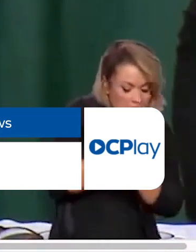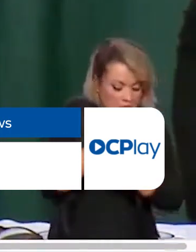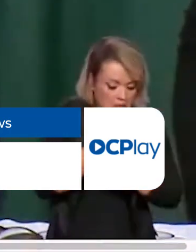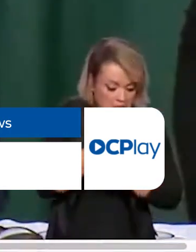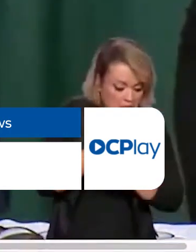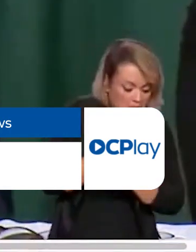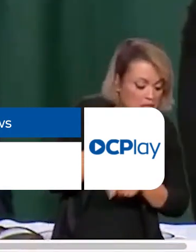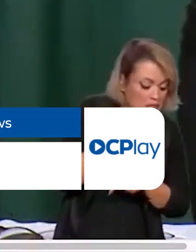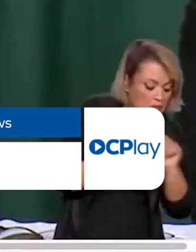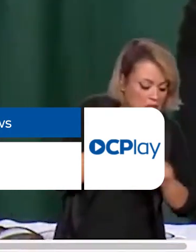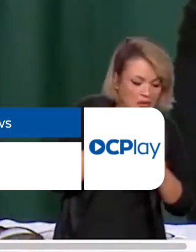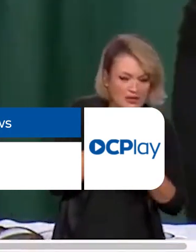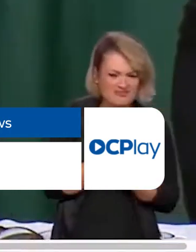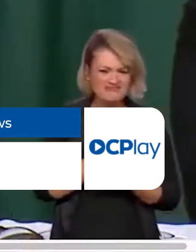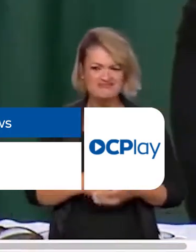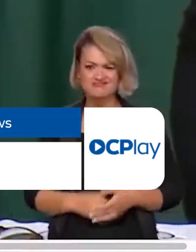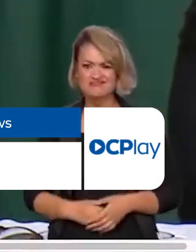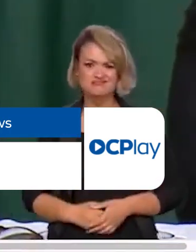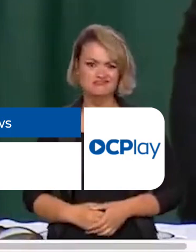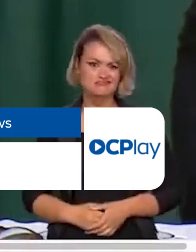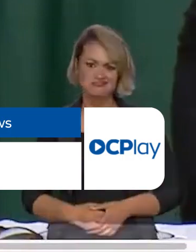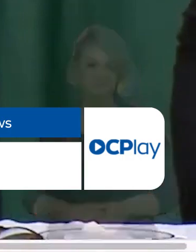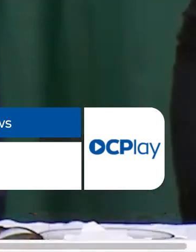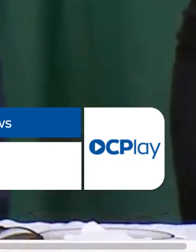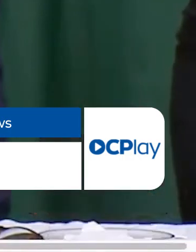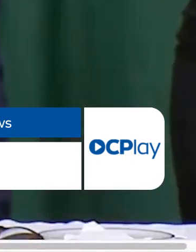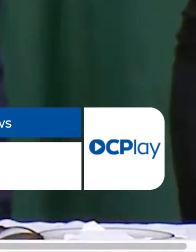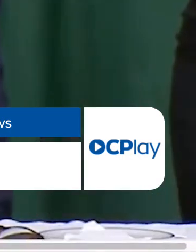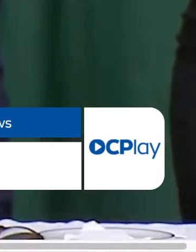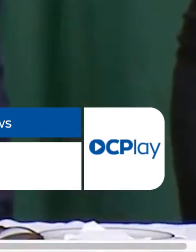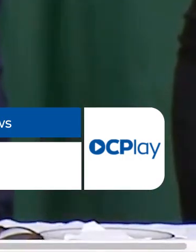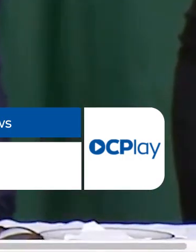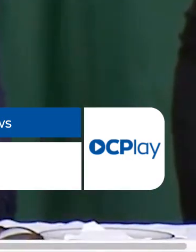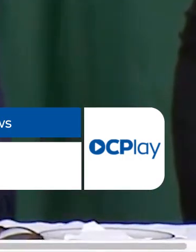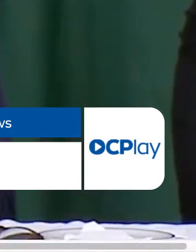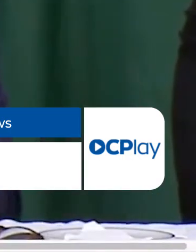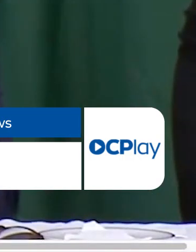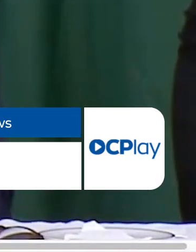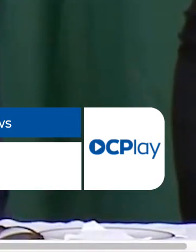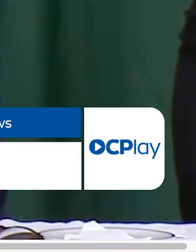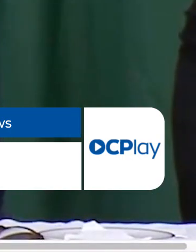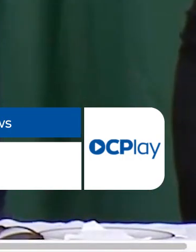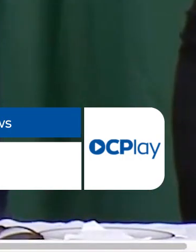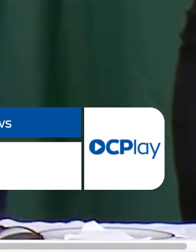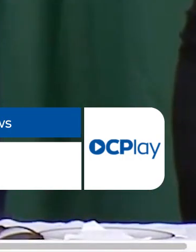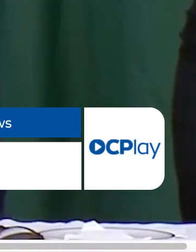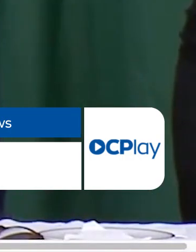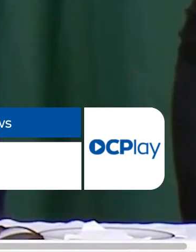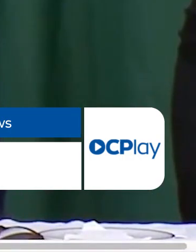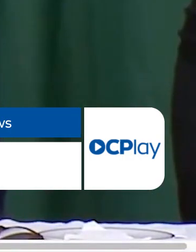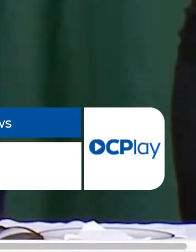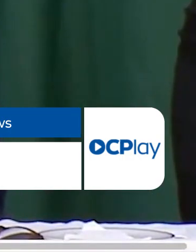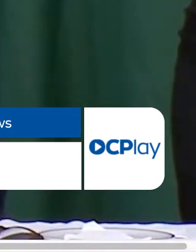rastreada. Então, o que é que nós temos que fazer? Eu vou confessar